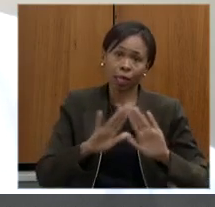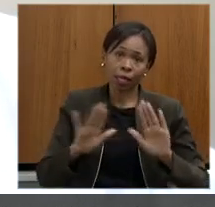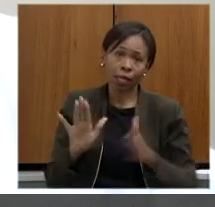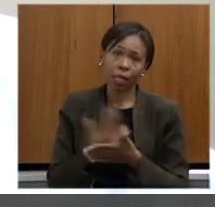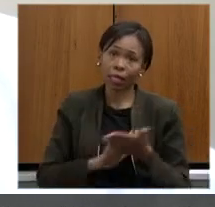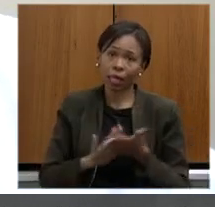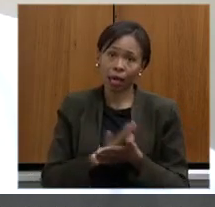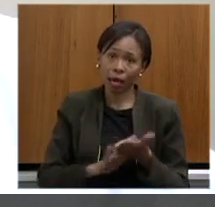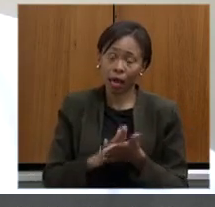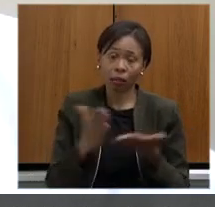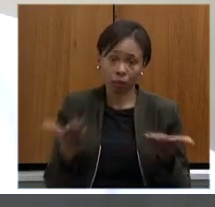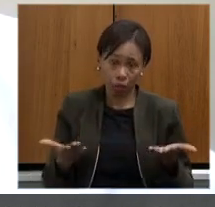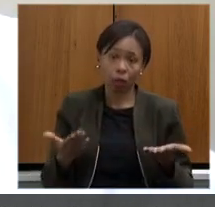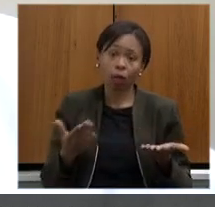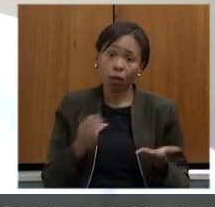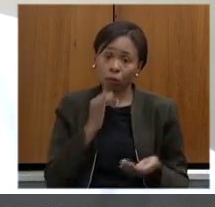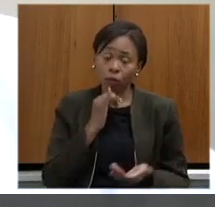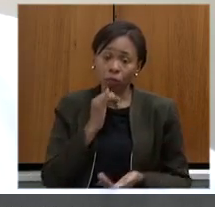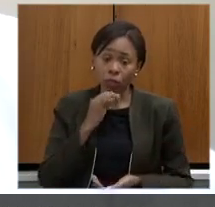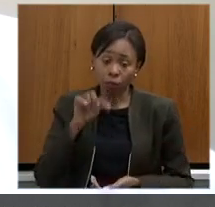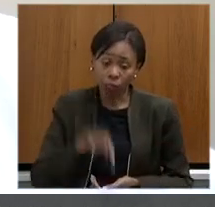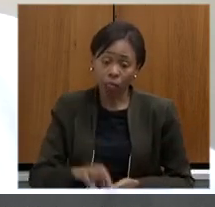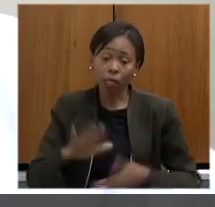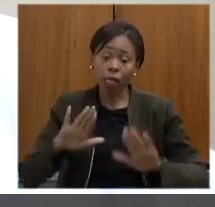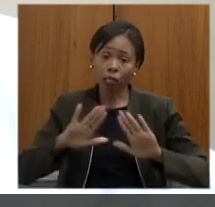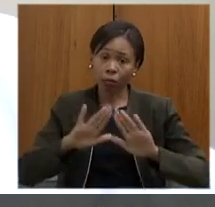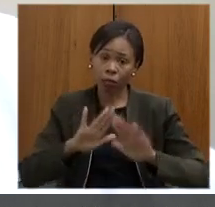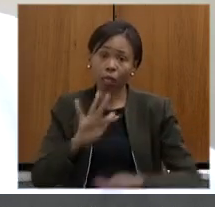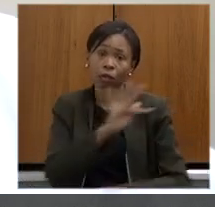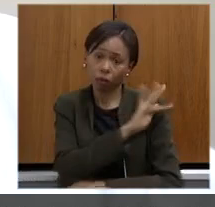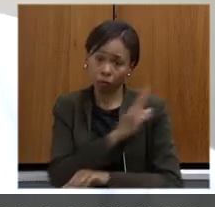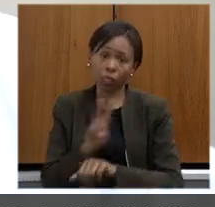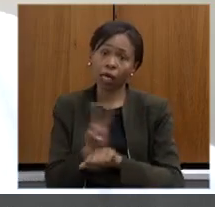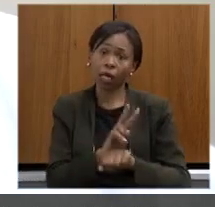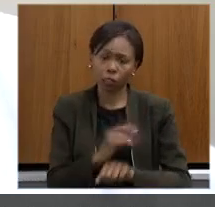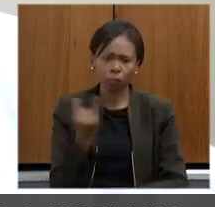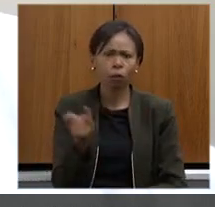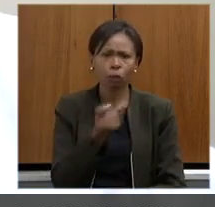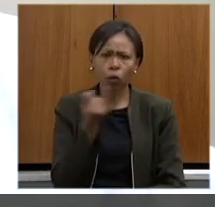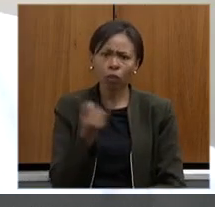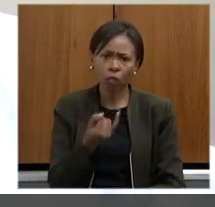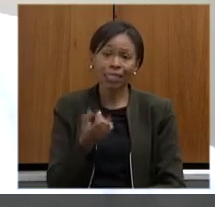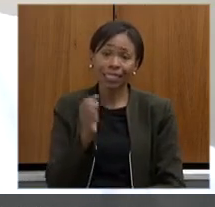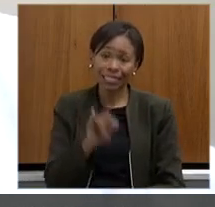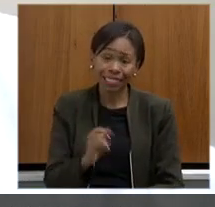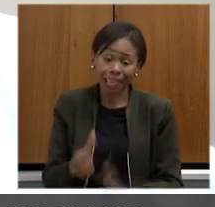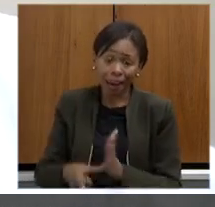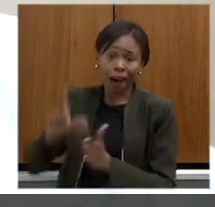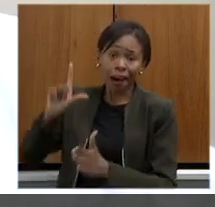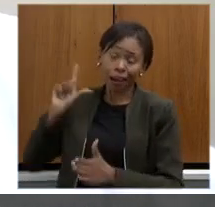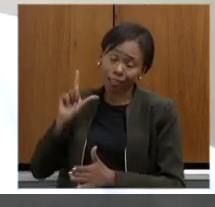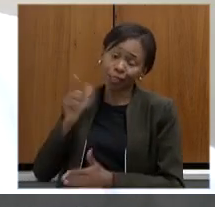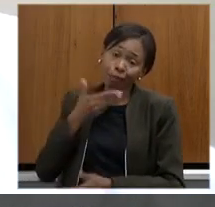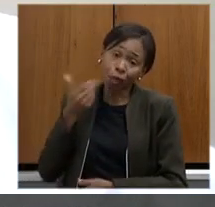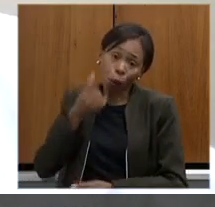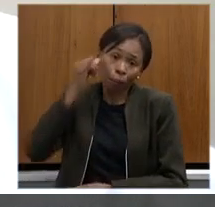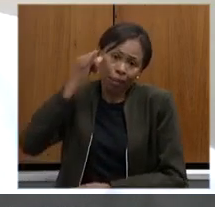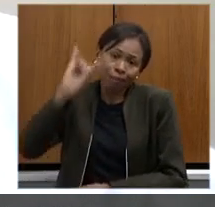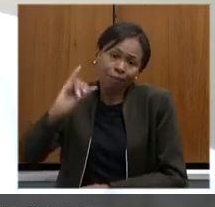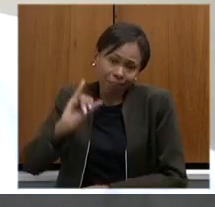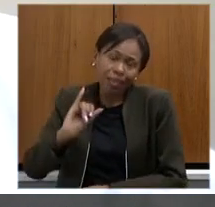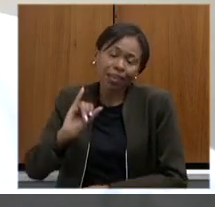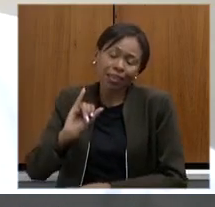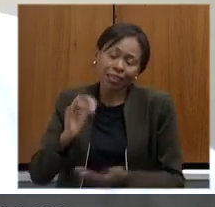uma iniciativa como assembleias é importante a gente vê agora que já houvesse ante a gente poderia ter evitado essa situação e